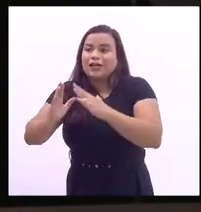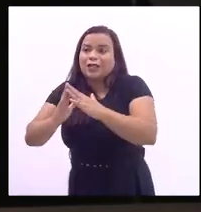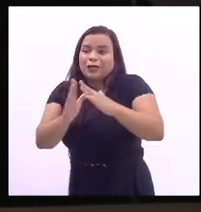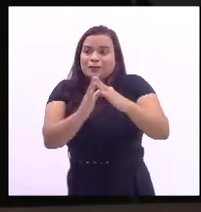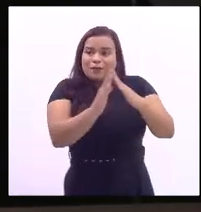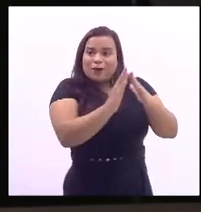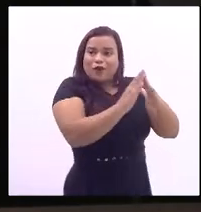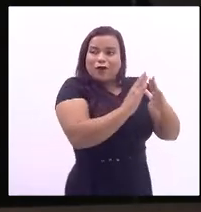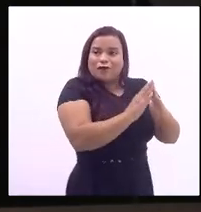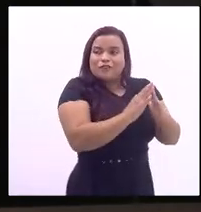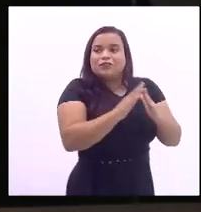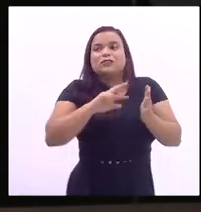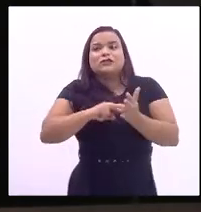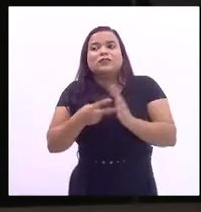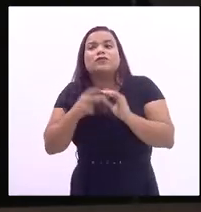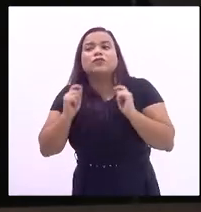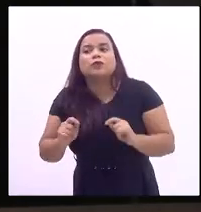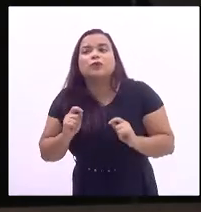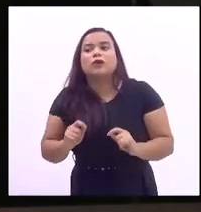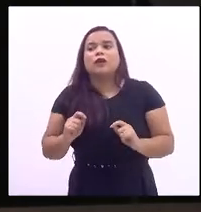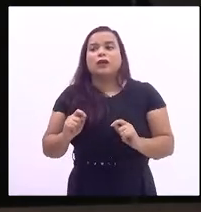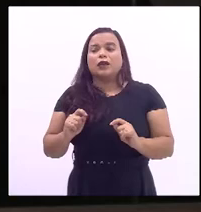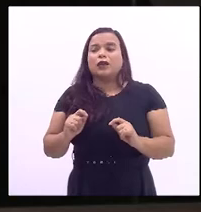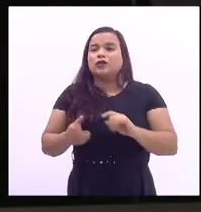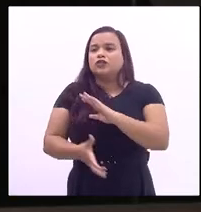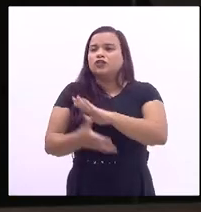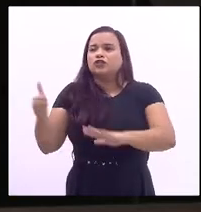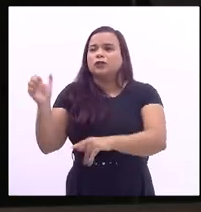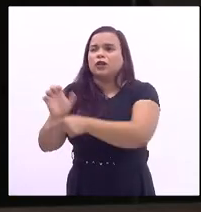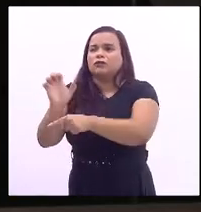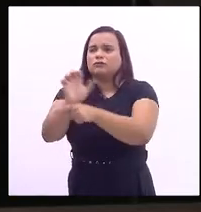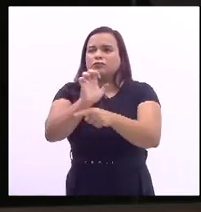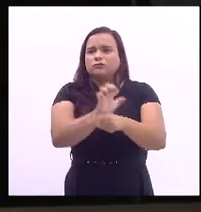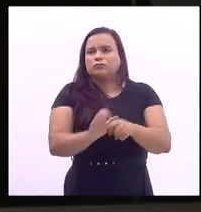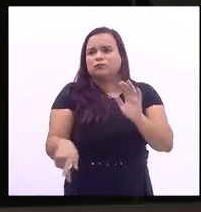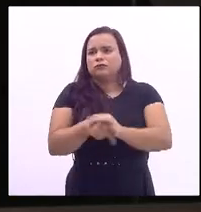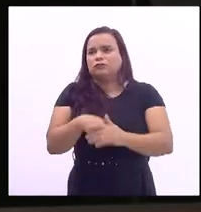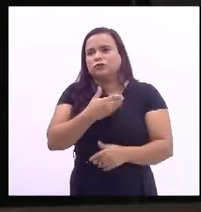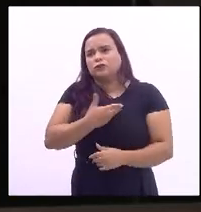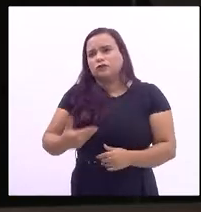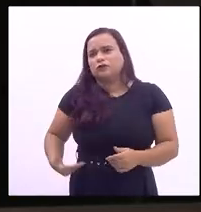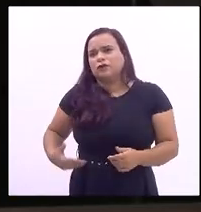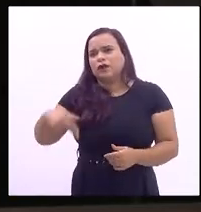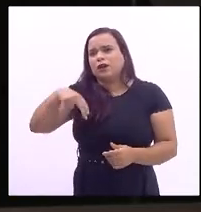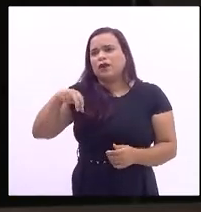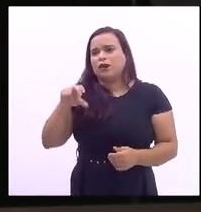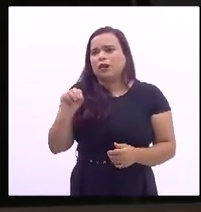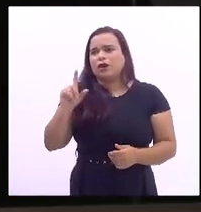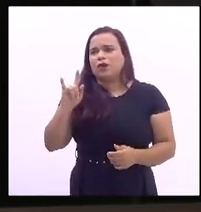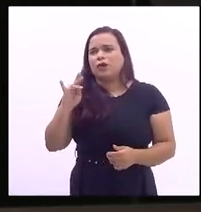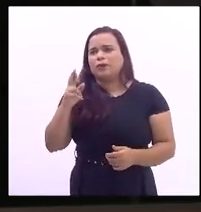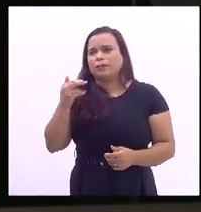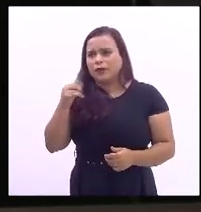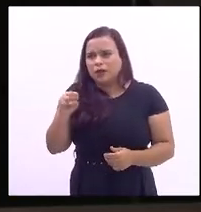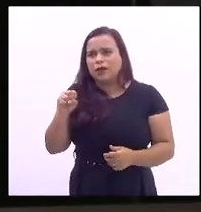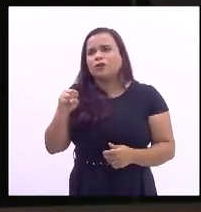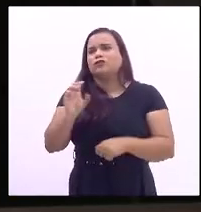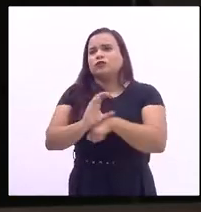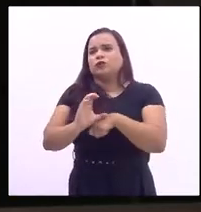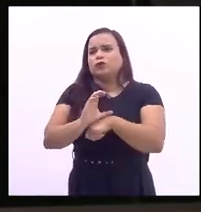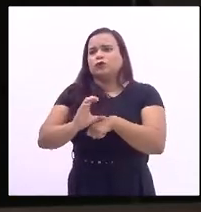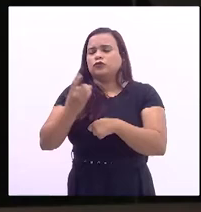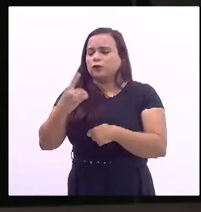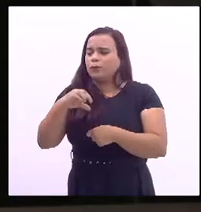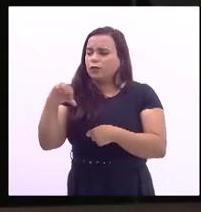ou seja a desestatização no contexto dos governos neoliberais que surgiram pode construção